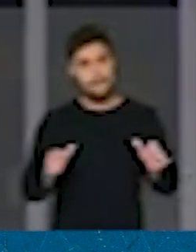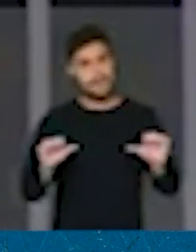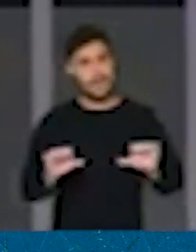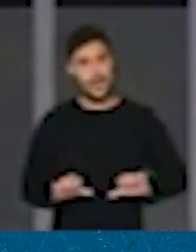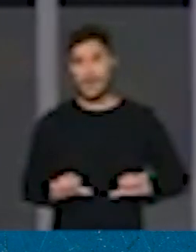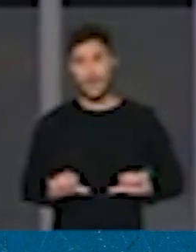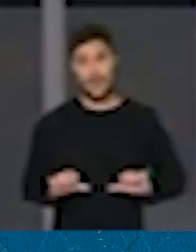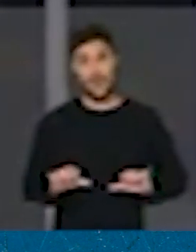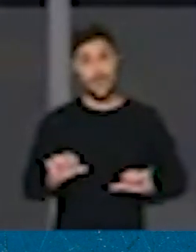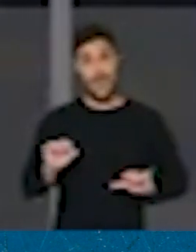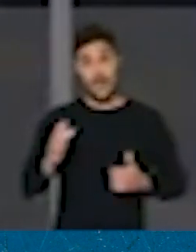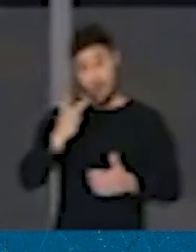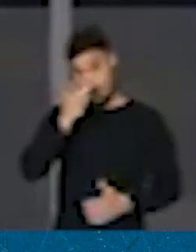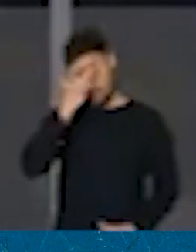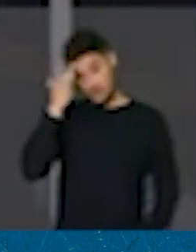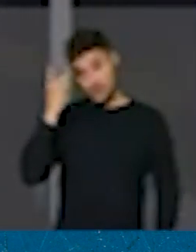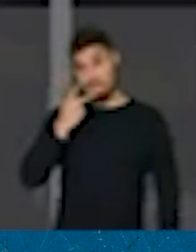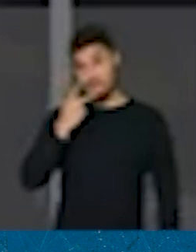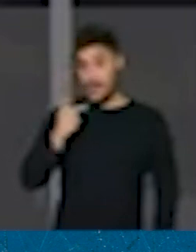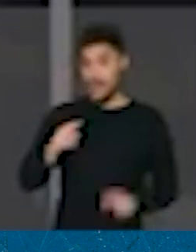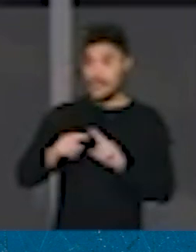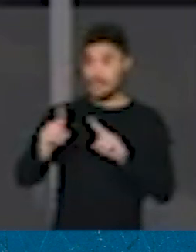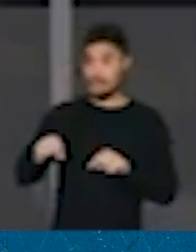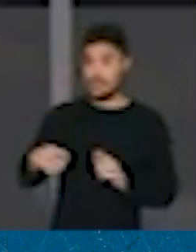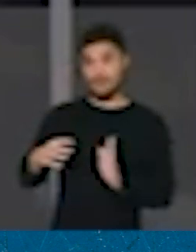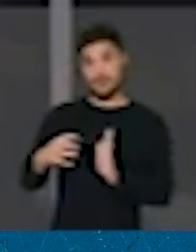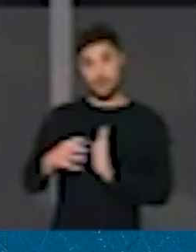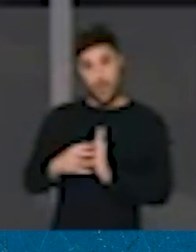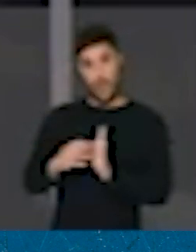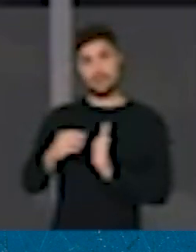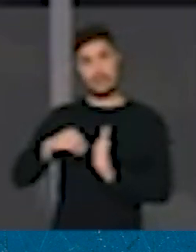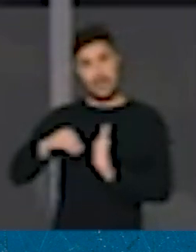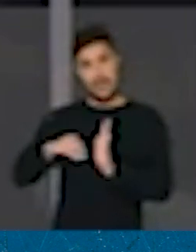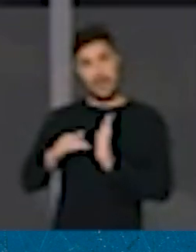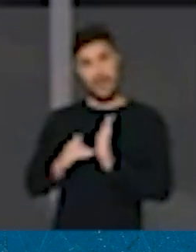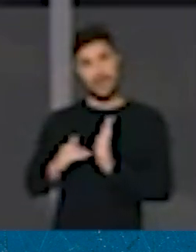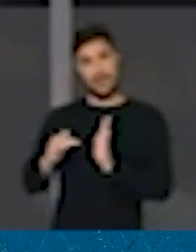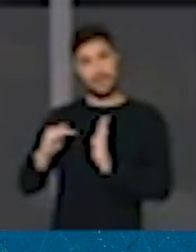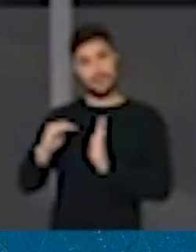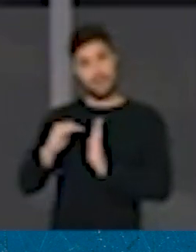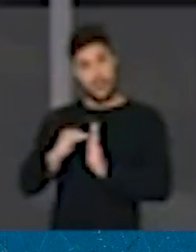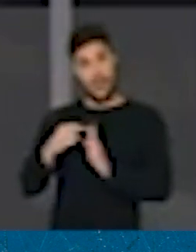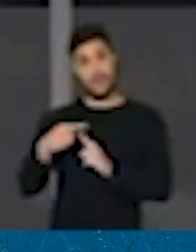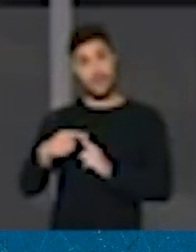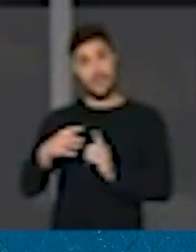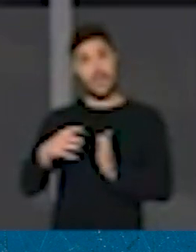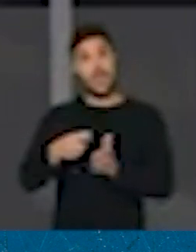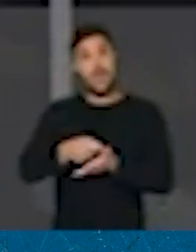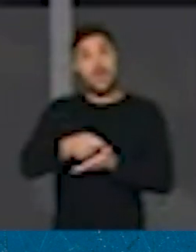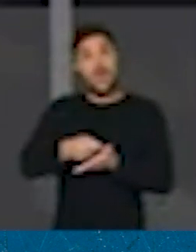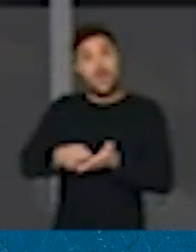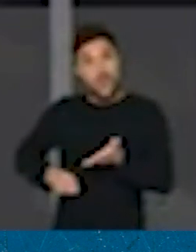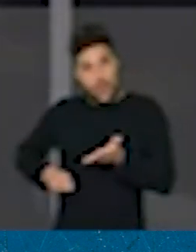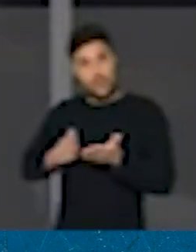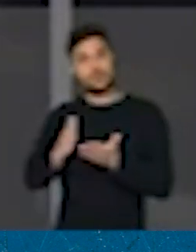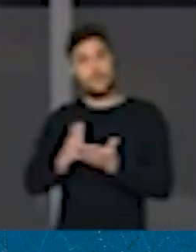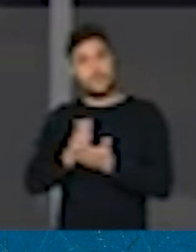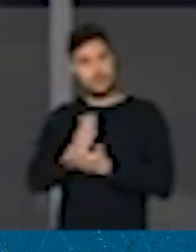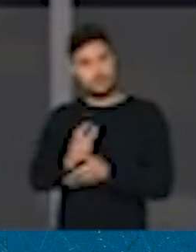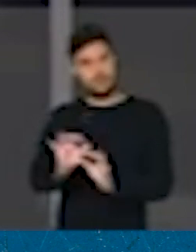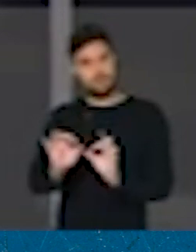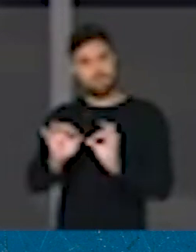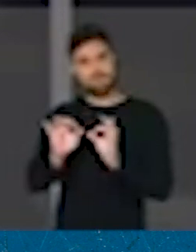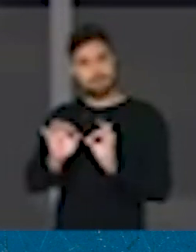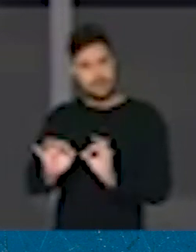registrados nominalmente. Apenas o PSOL, o Partido Novo e alguns deputados de outras legendas se opuseram ao